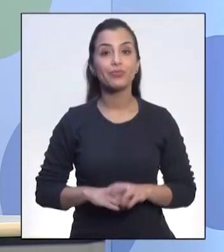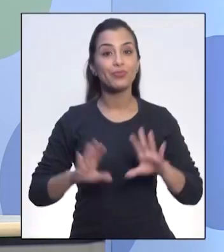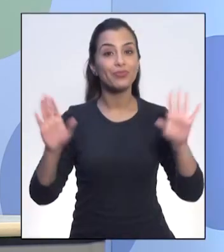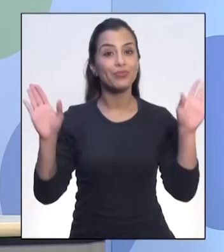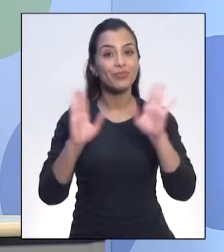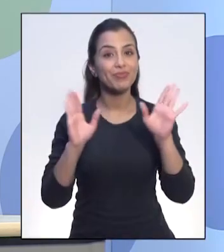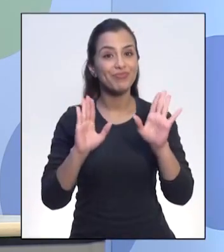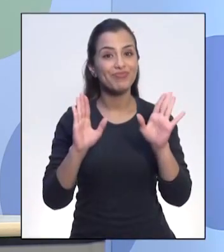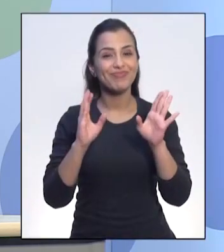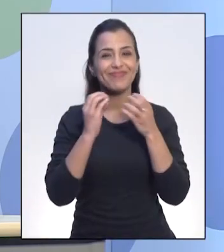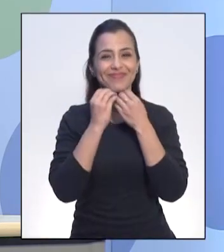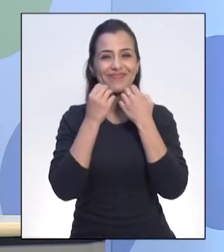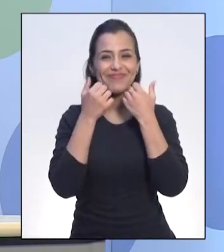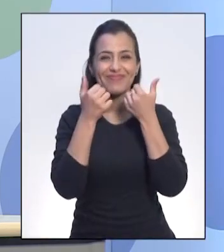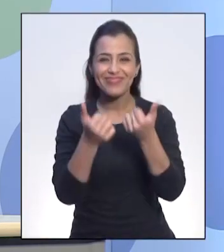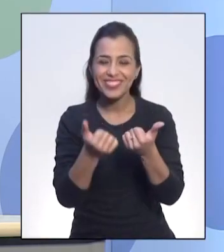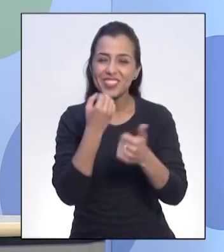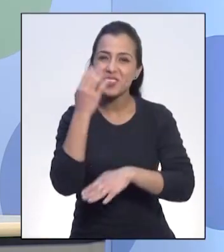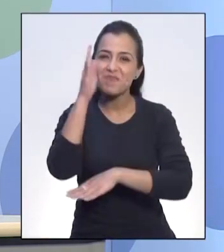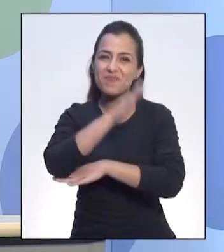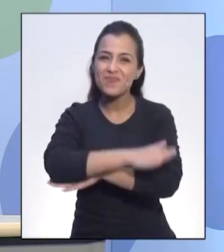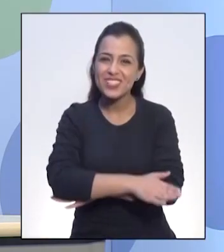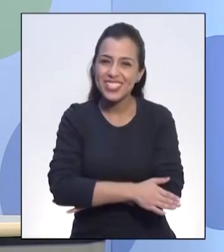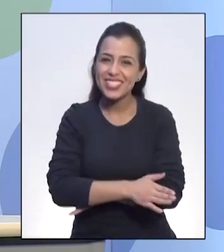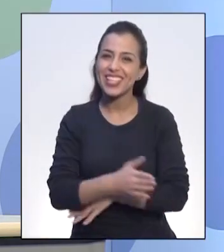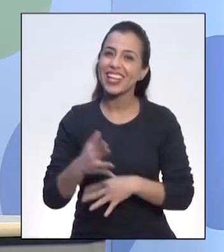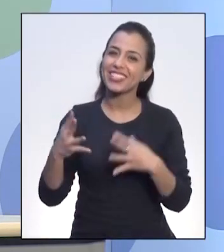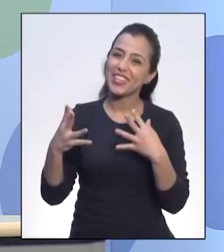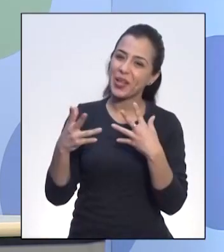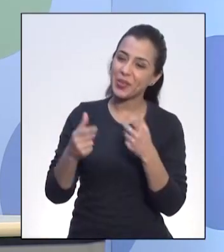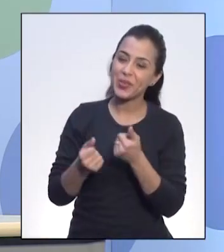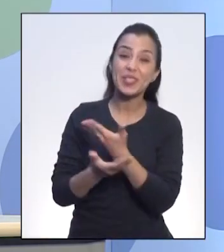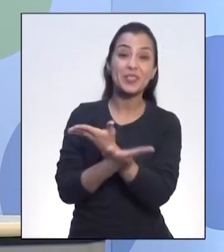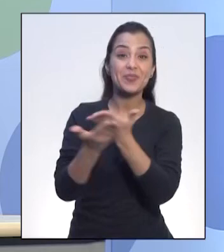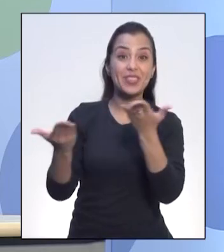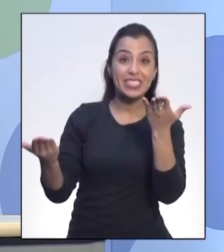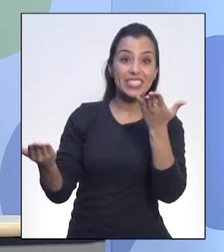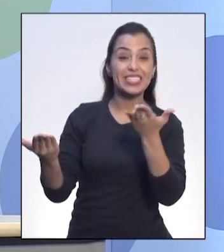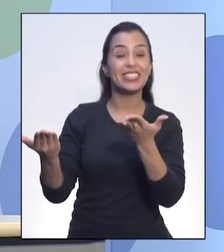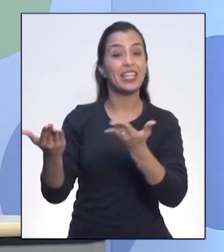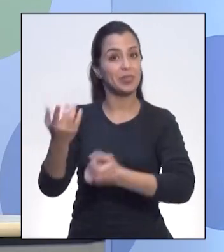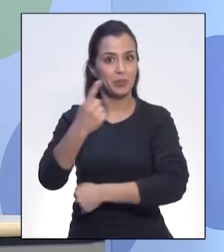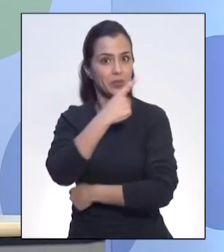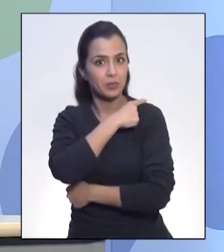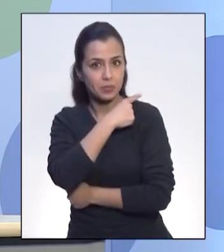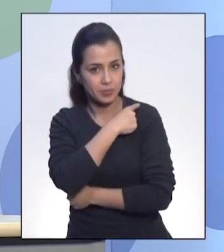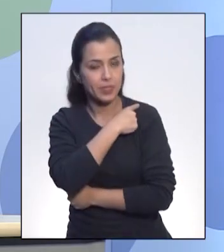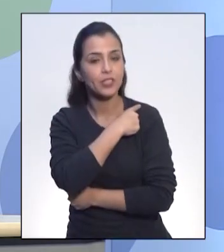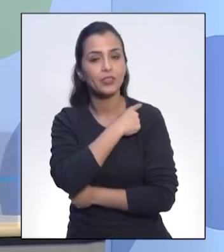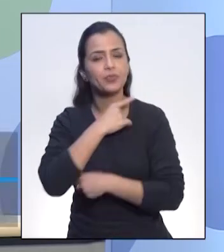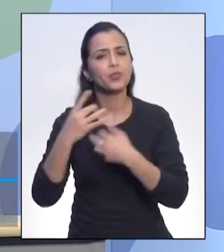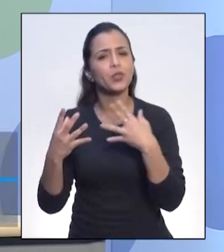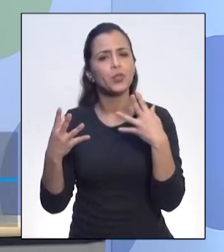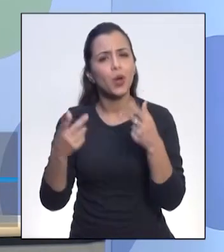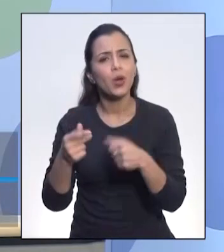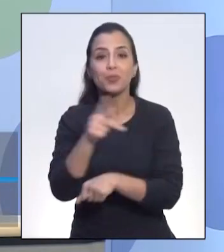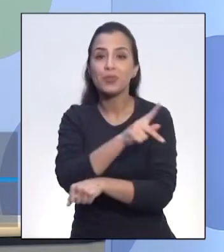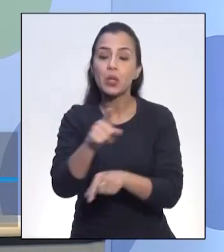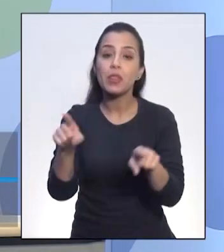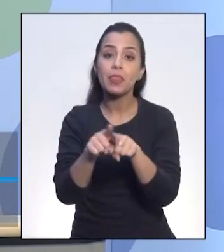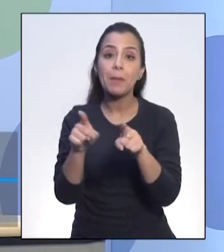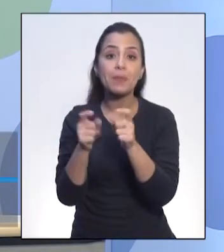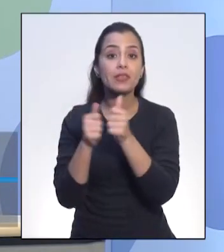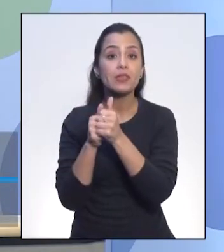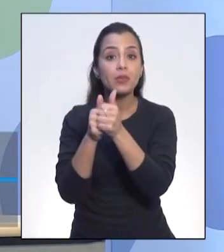Oi, gente! Muito boa tarde a todos. Pessoal do primeiro ano do ensino médio, todos os professores que estão